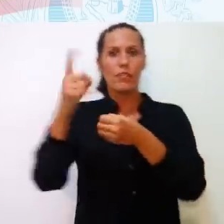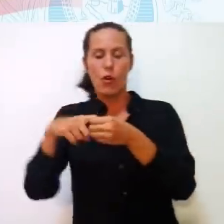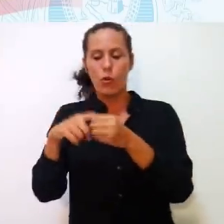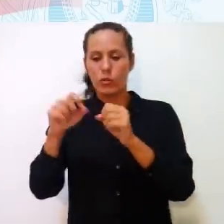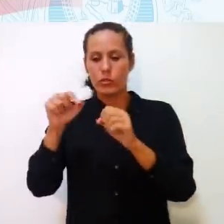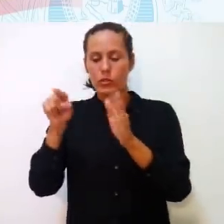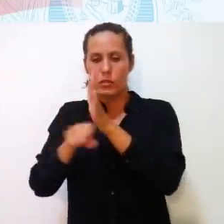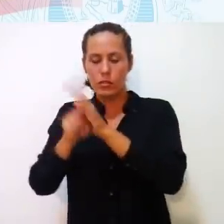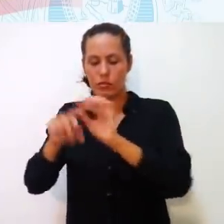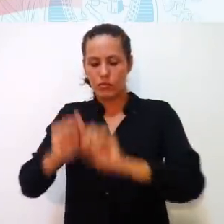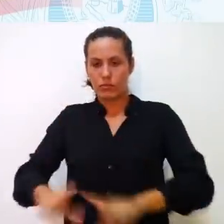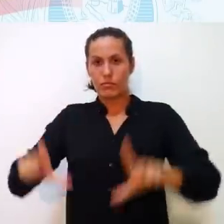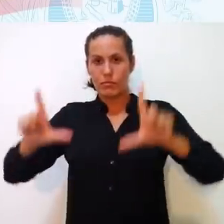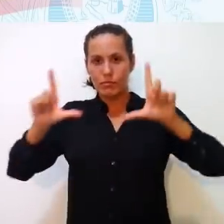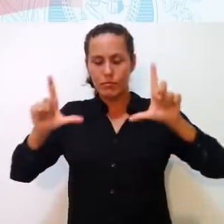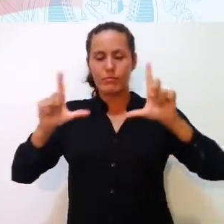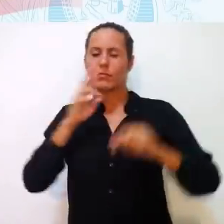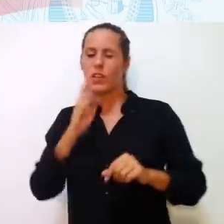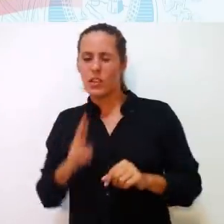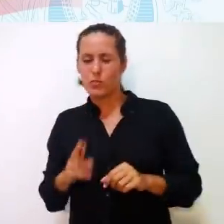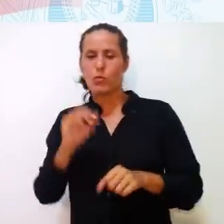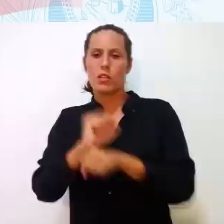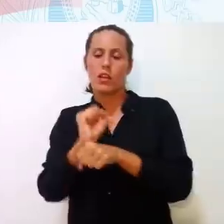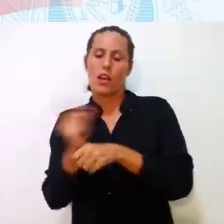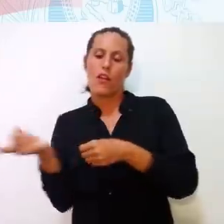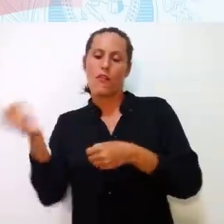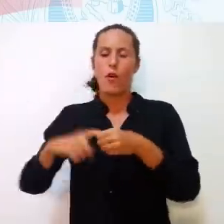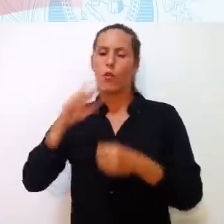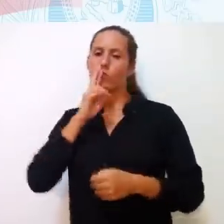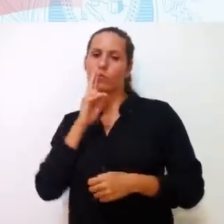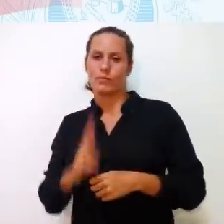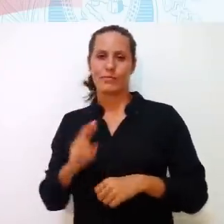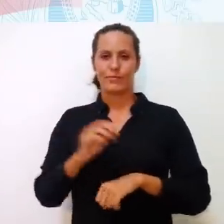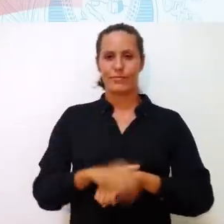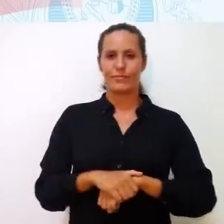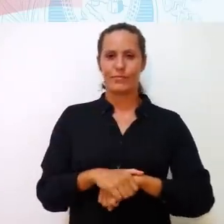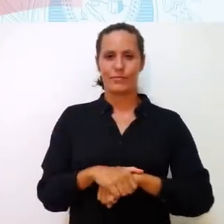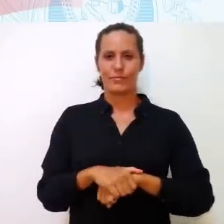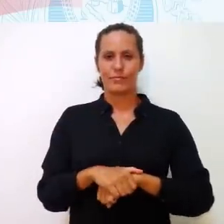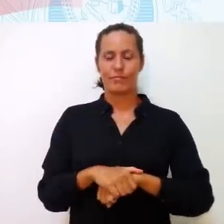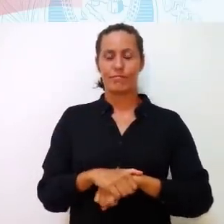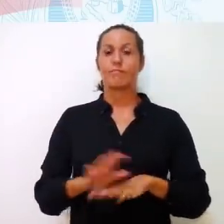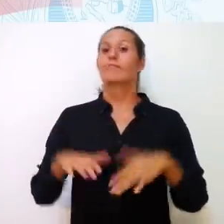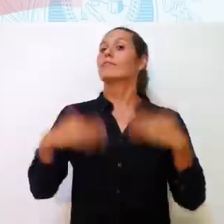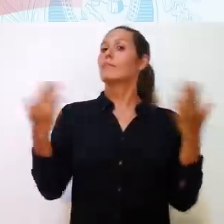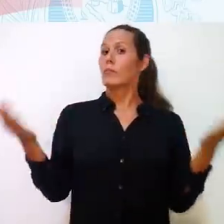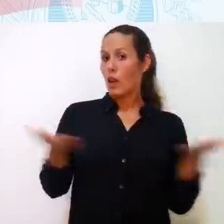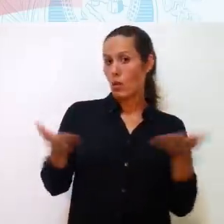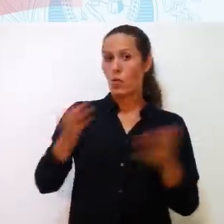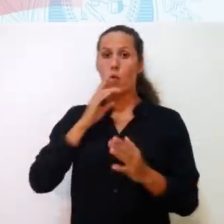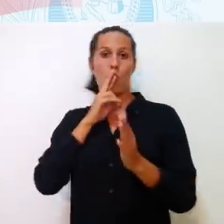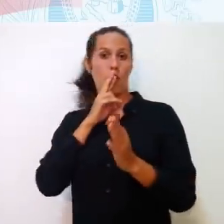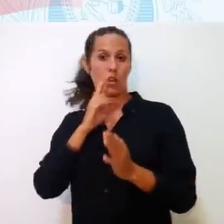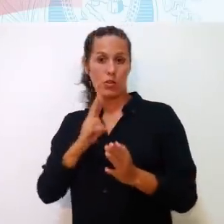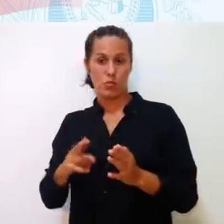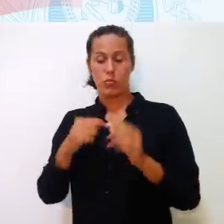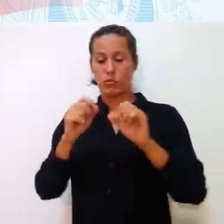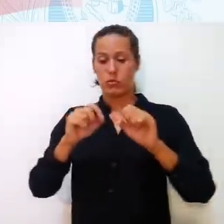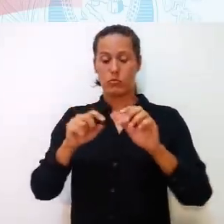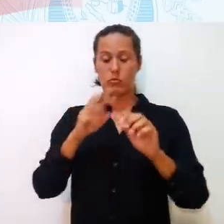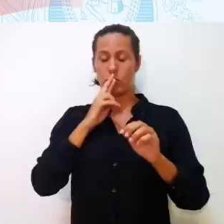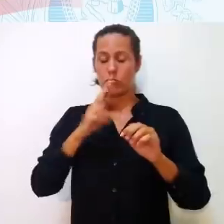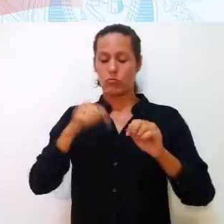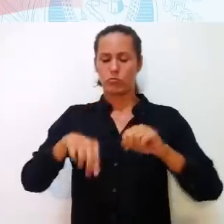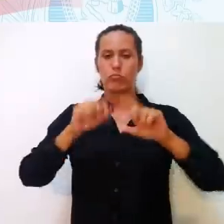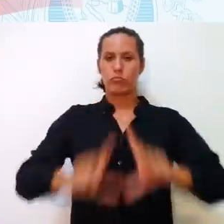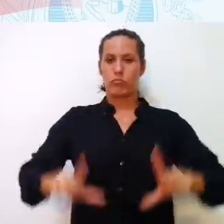lida nos textos, volta para ler as questões que estão aparecendo aí para você e tenta responder. Daqui a pouco eu volto com as respostas. Então,